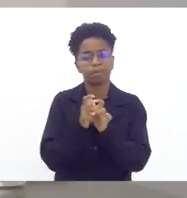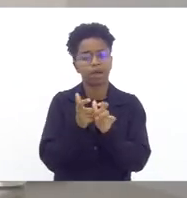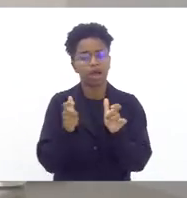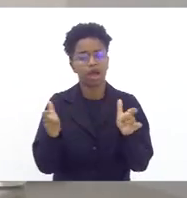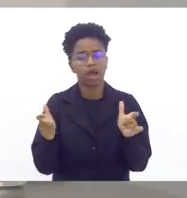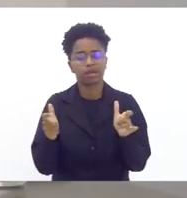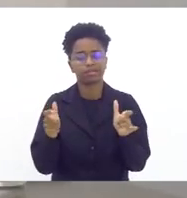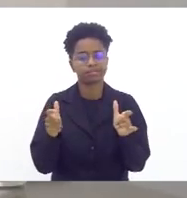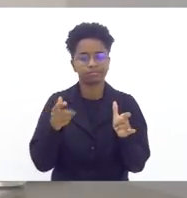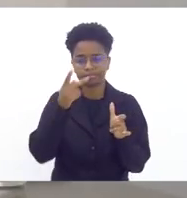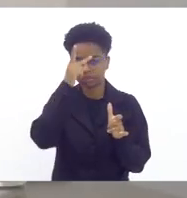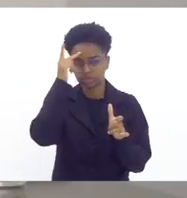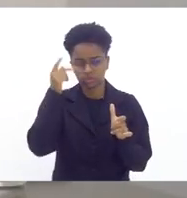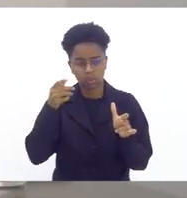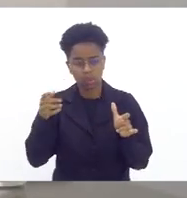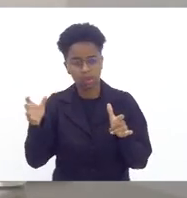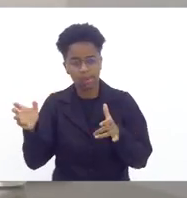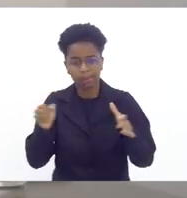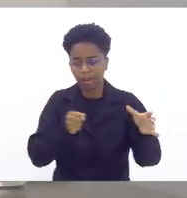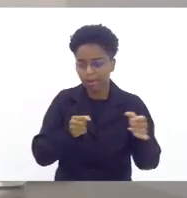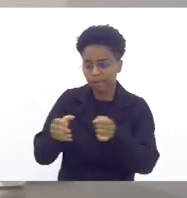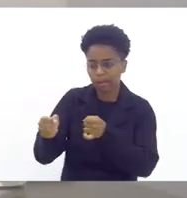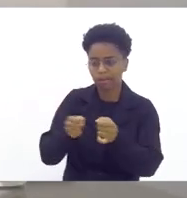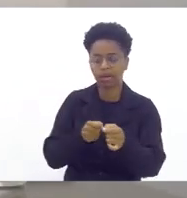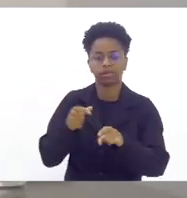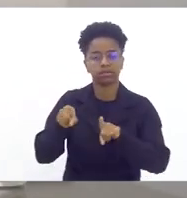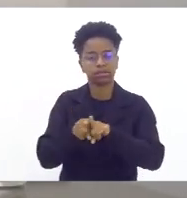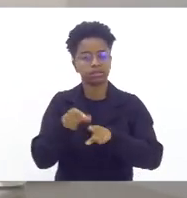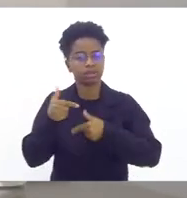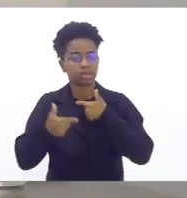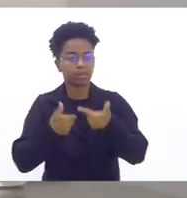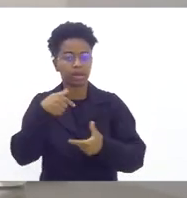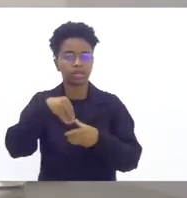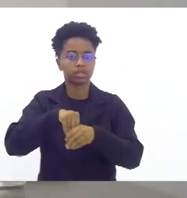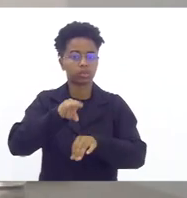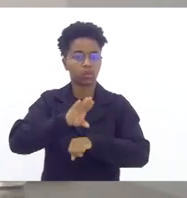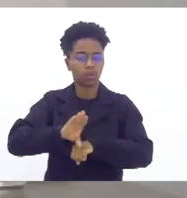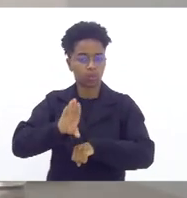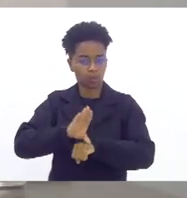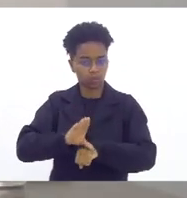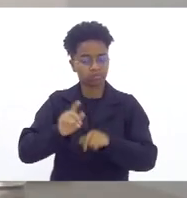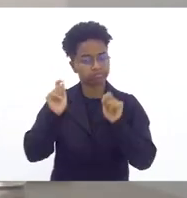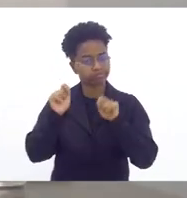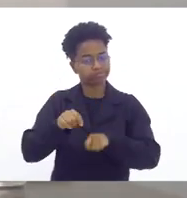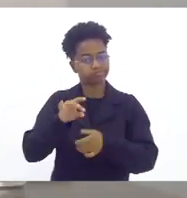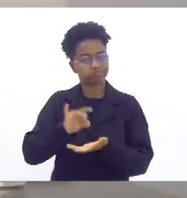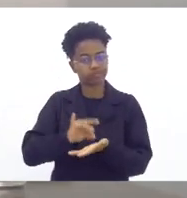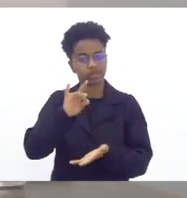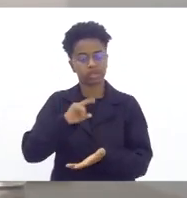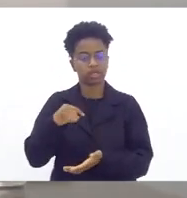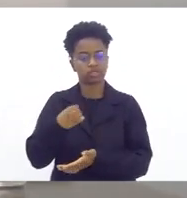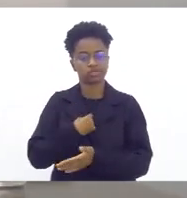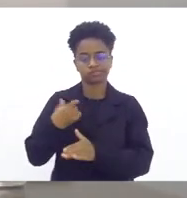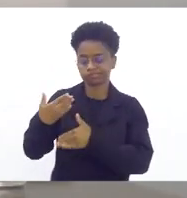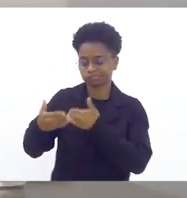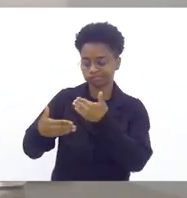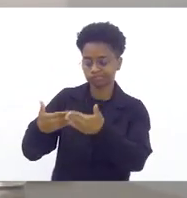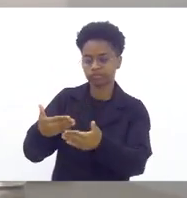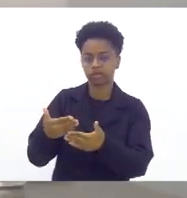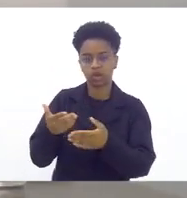de pessoas e trabalhar por dentro dos cursos para que a gente possa, daqui a algum tempo,